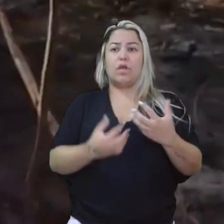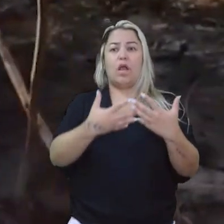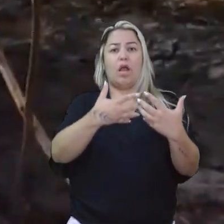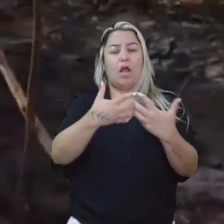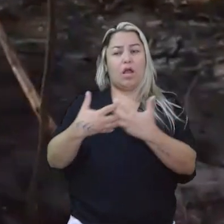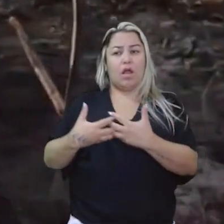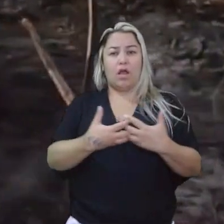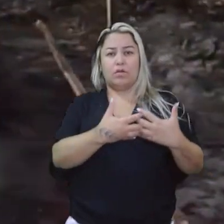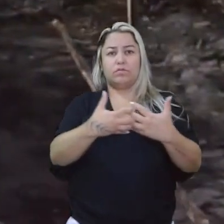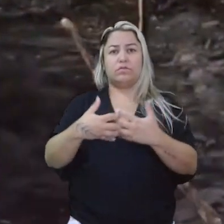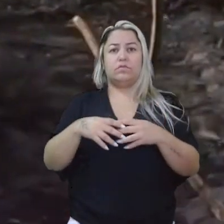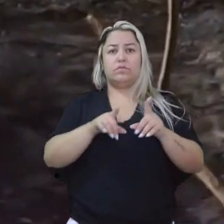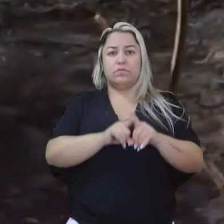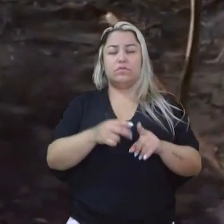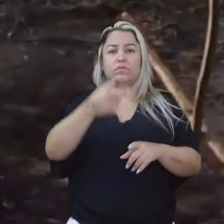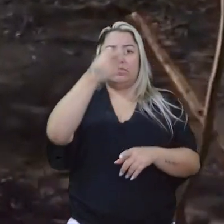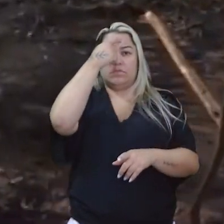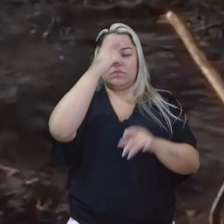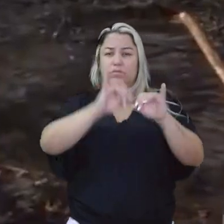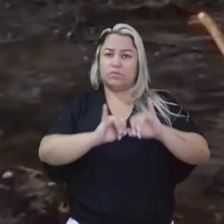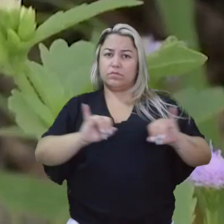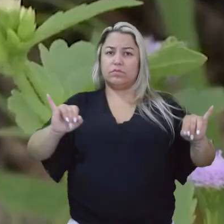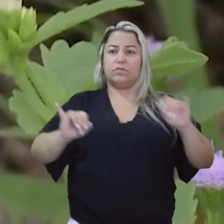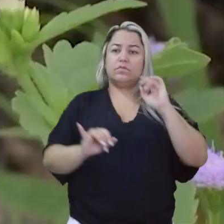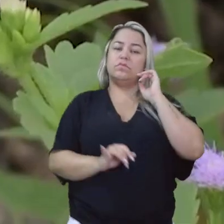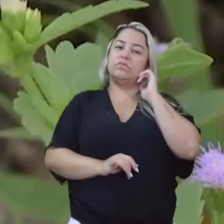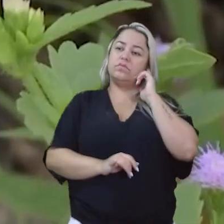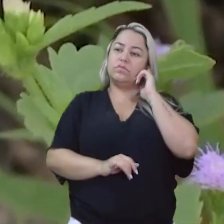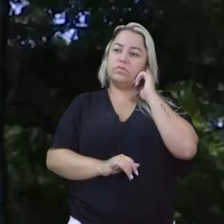de campanhas de conscientização.